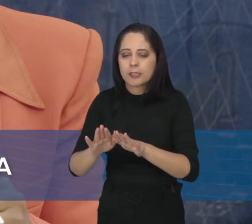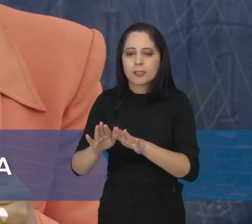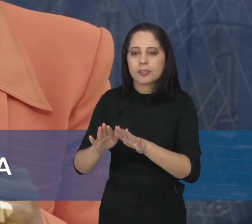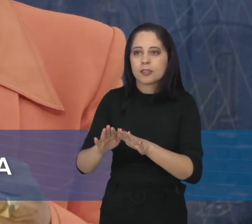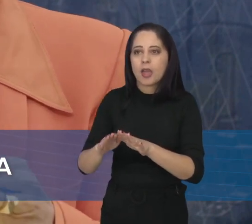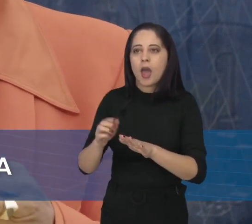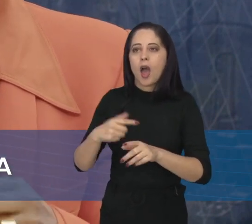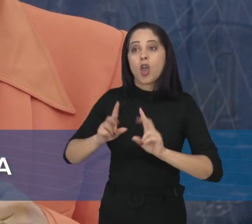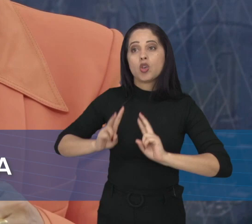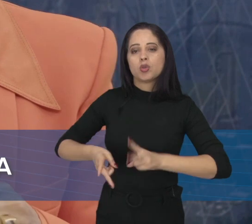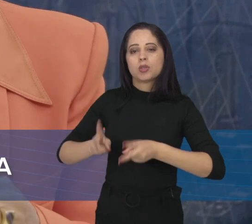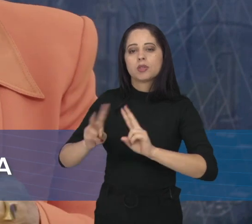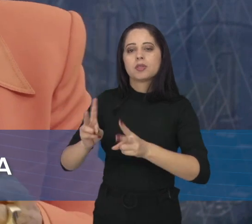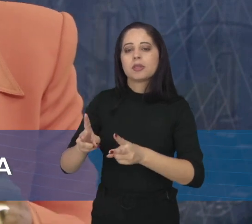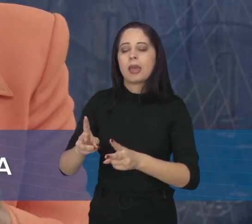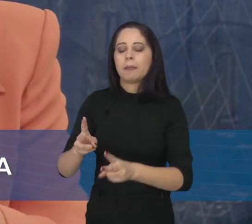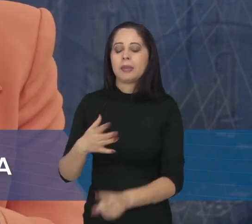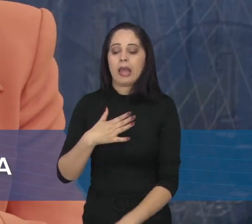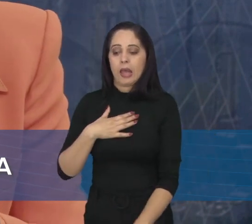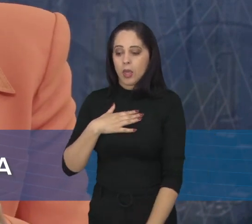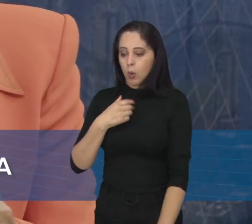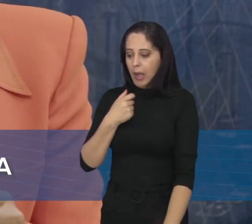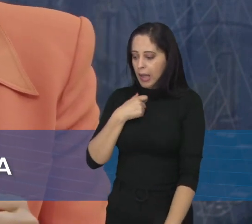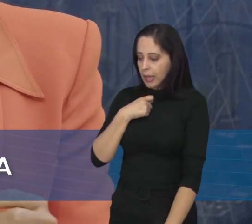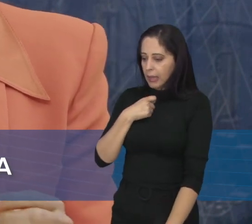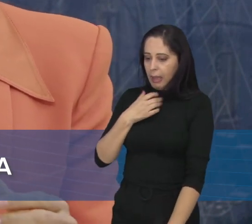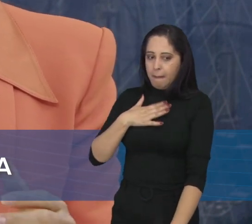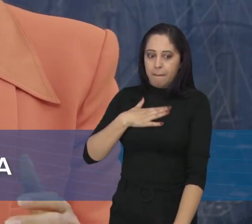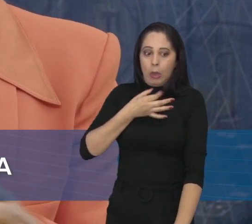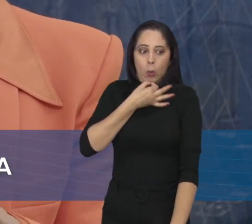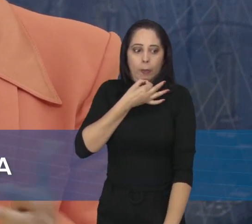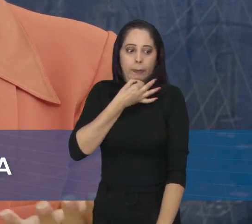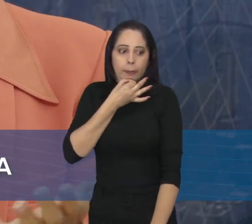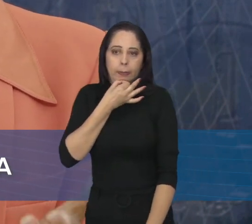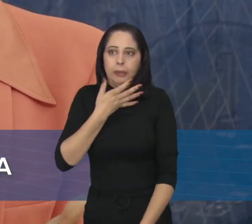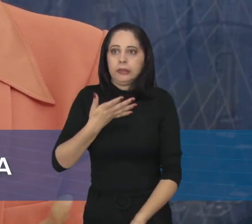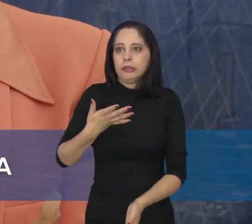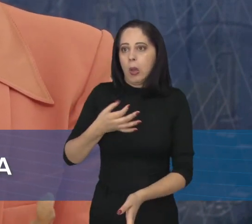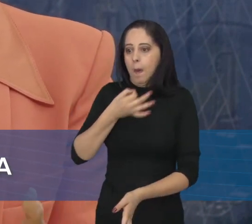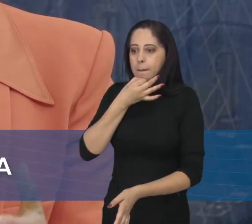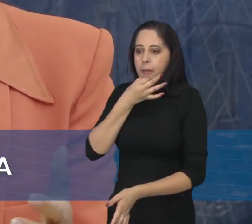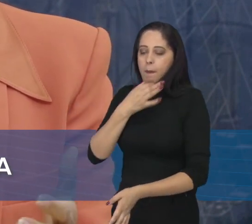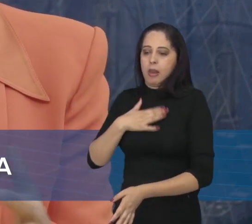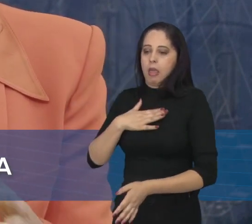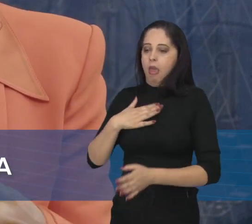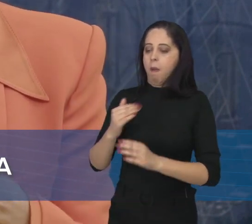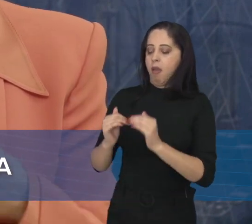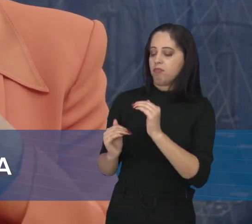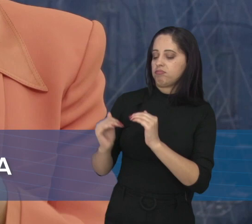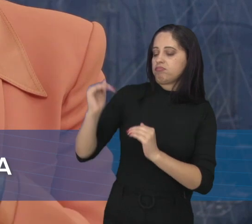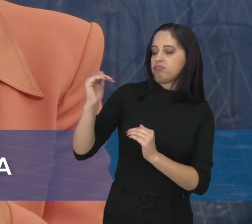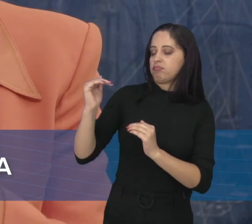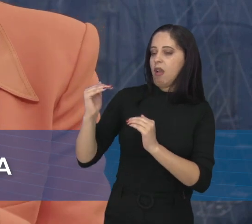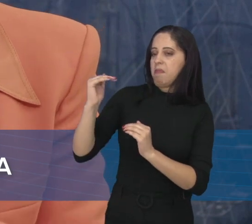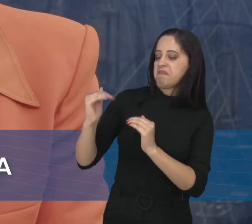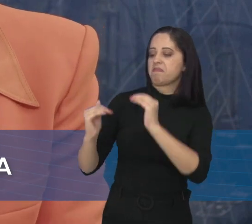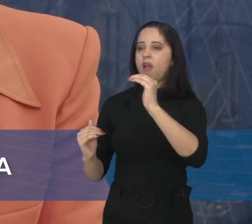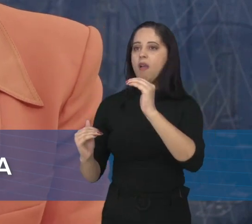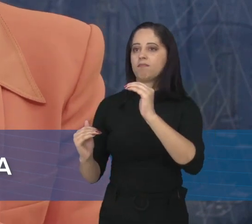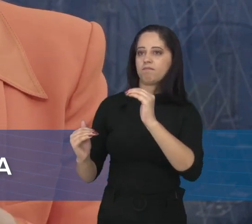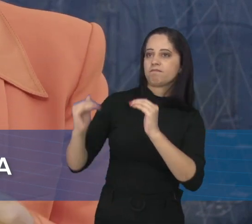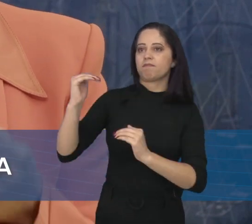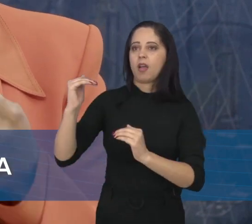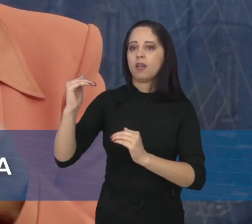cheio ideologicamente falando para justificar uma ausência de autoconhecimento, uma ausência de consciência